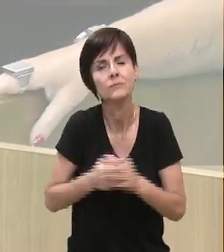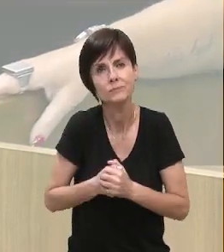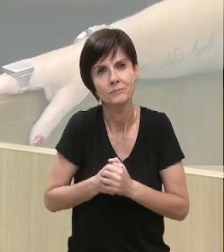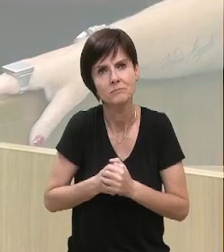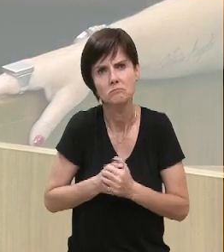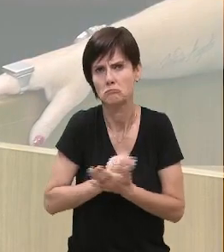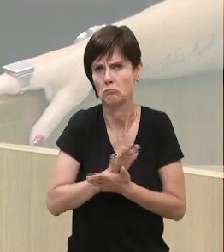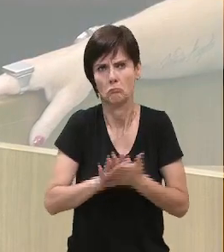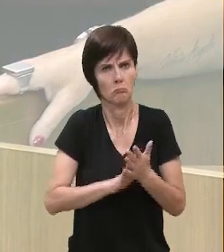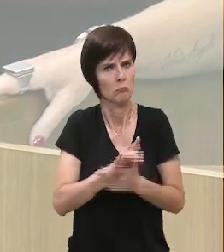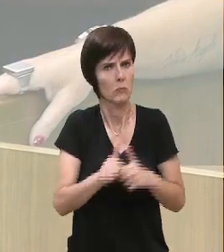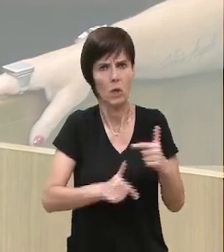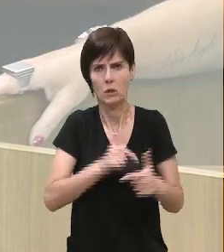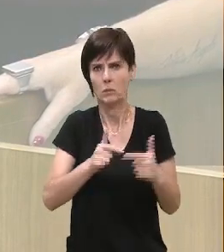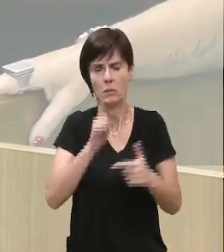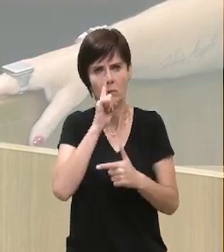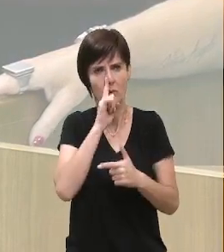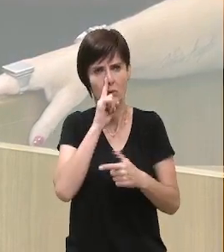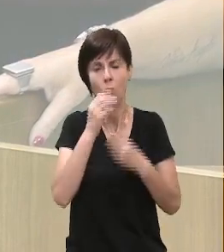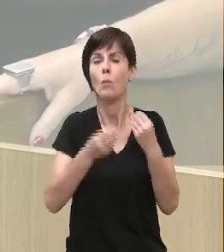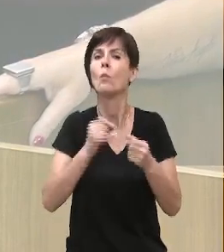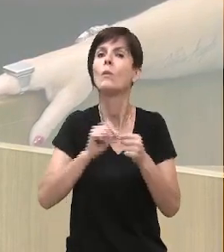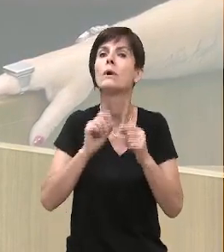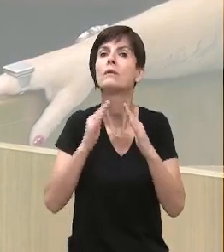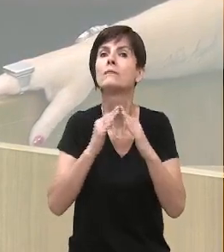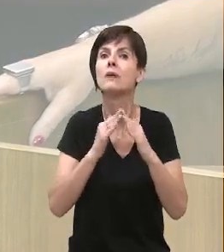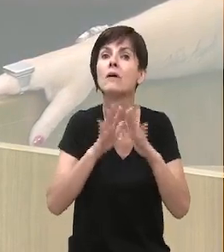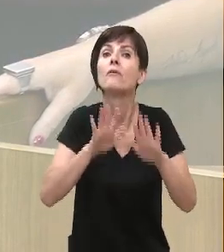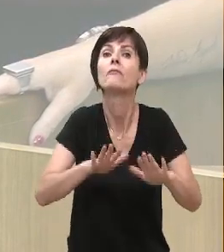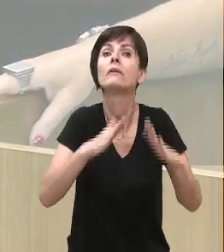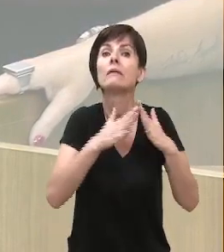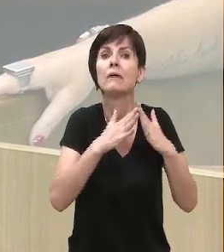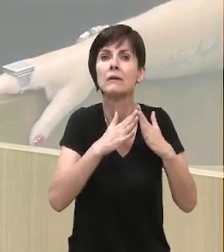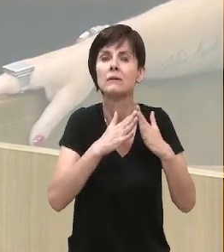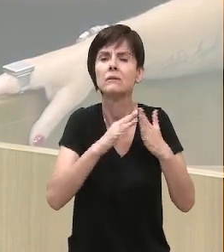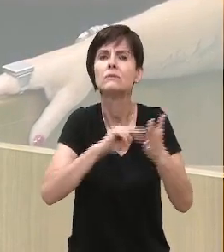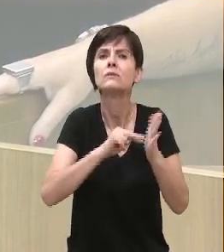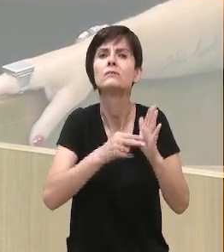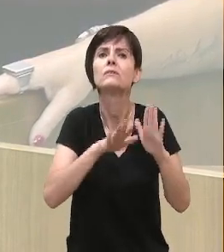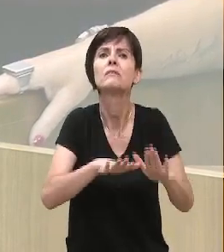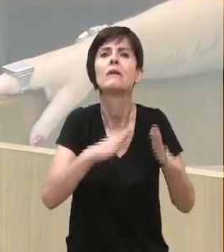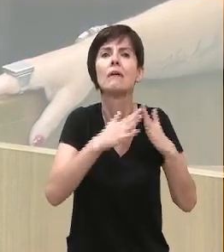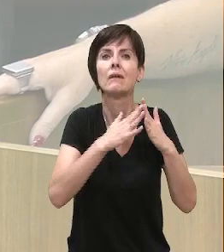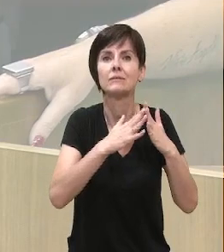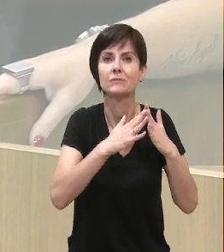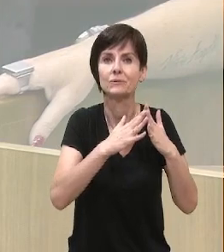mãe não trabalha. Não, o que ela faz? Ela fica em casa. O que ela faz em casa?